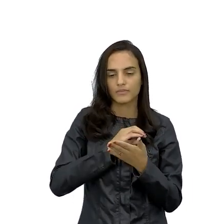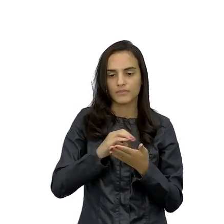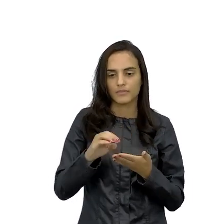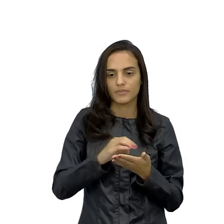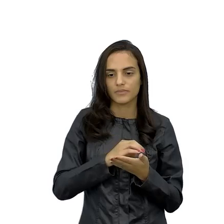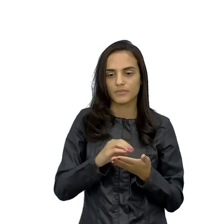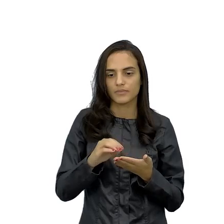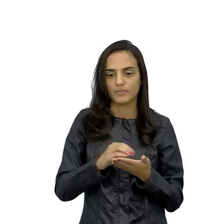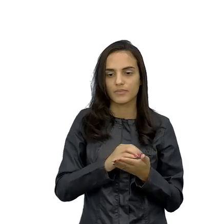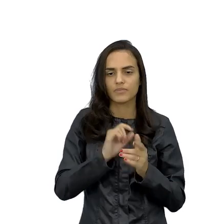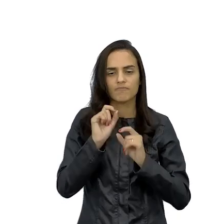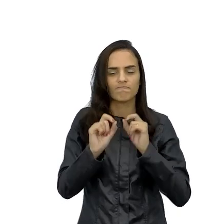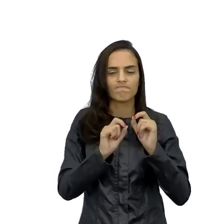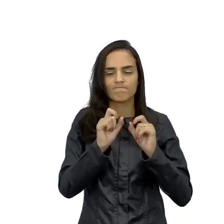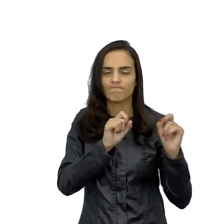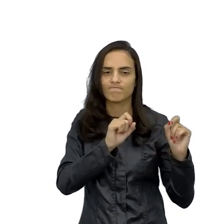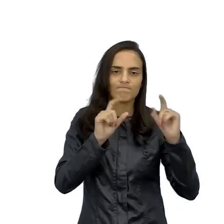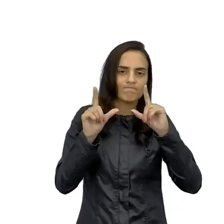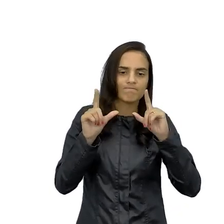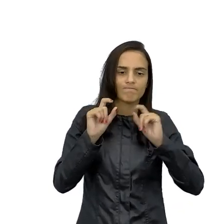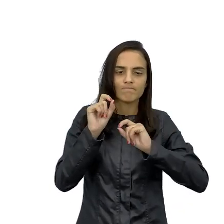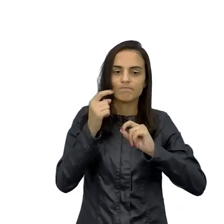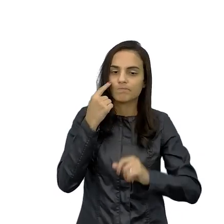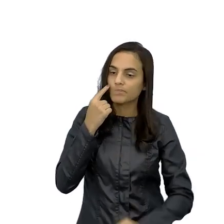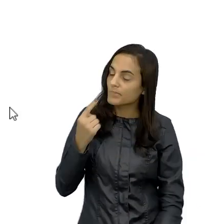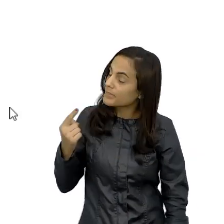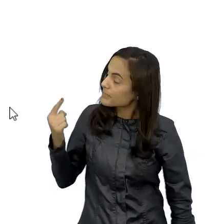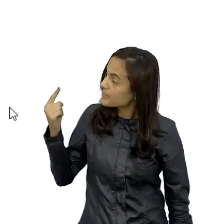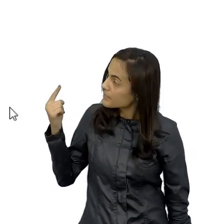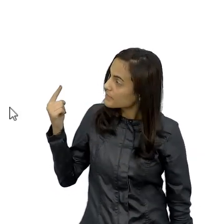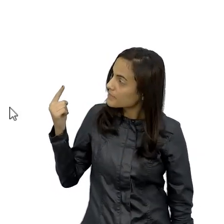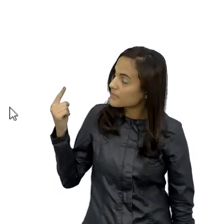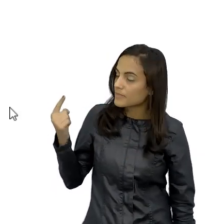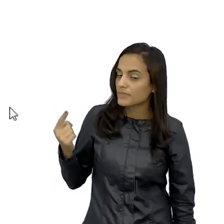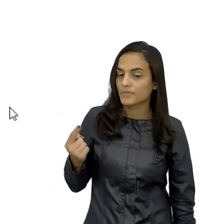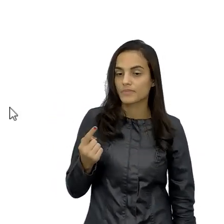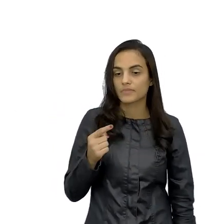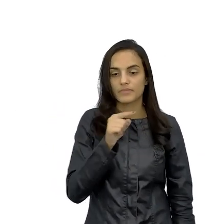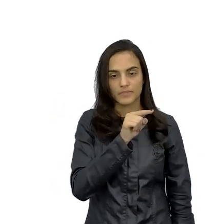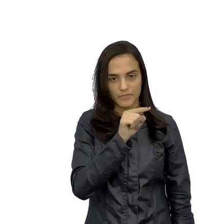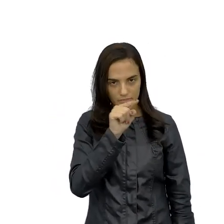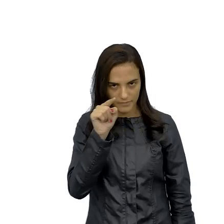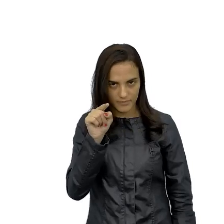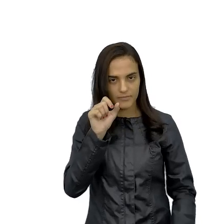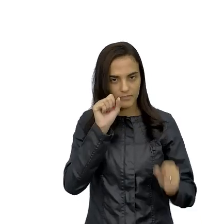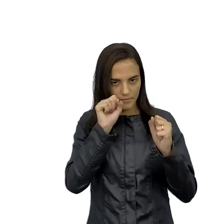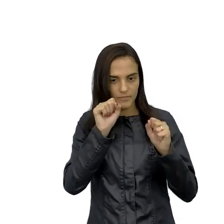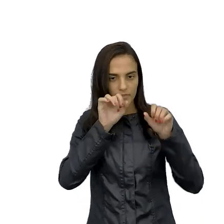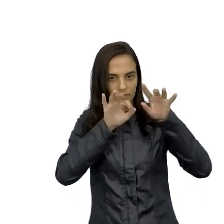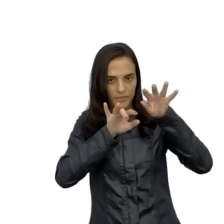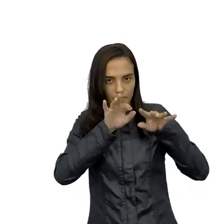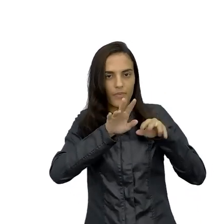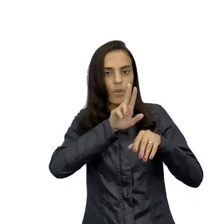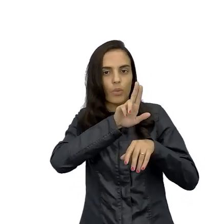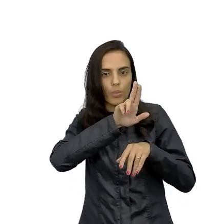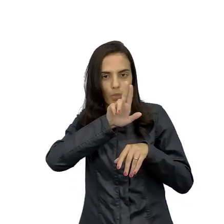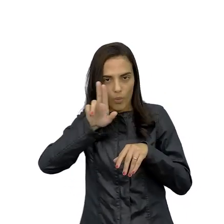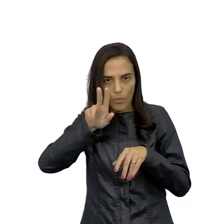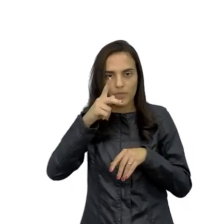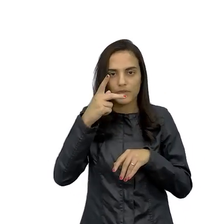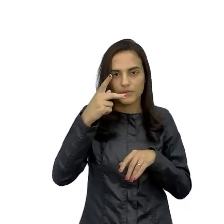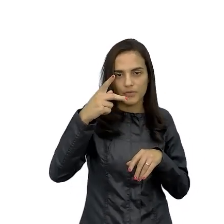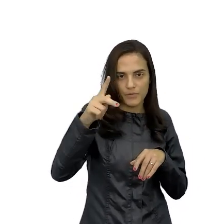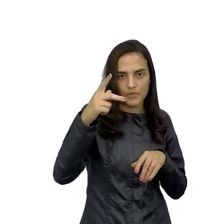secretaria, o que vai aparecer? Vai aparecer essa telinha aqui, ó, para vocês poderem digitar o nome de vocês